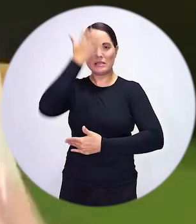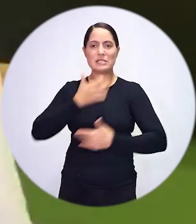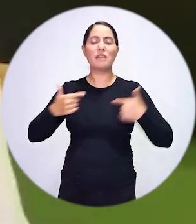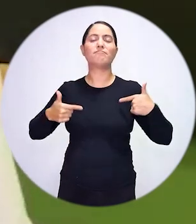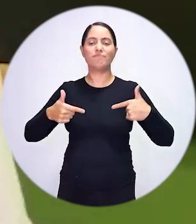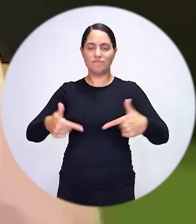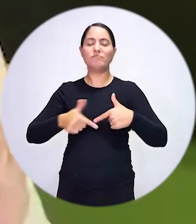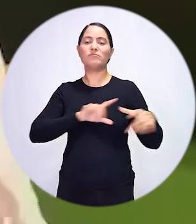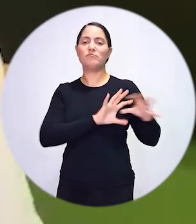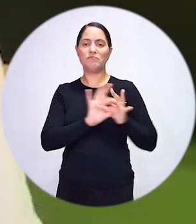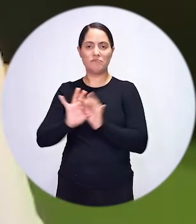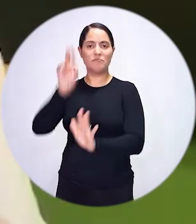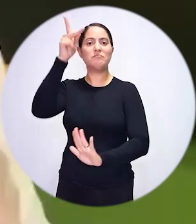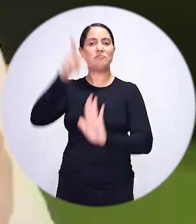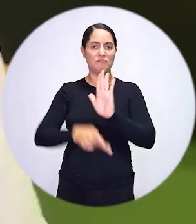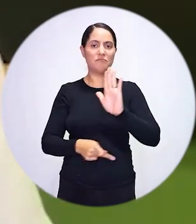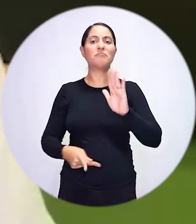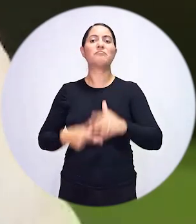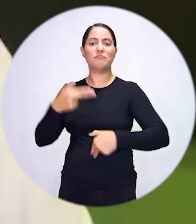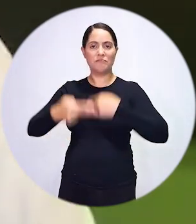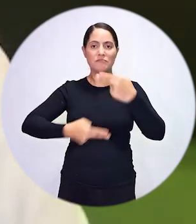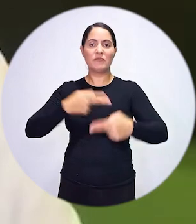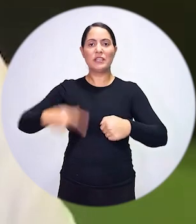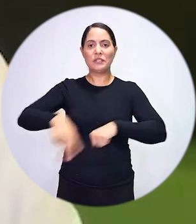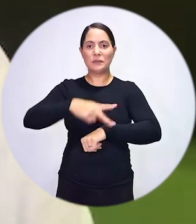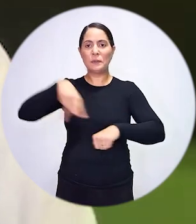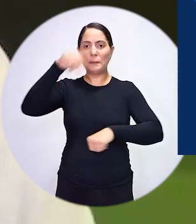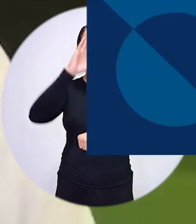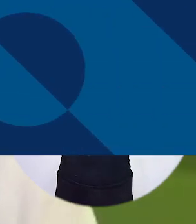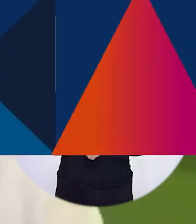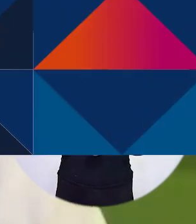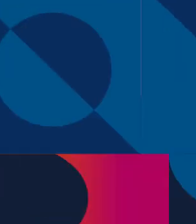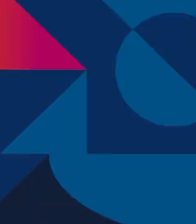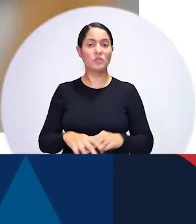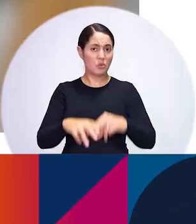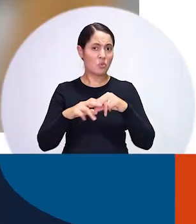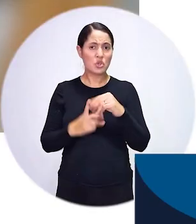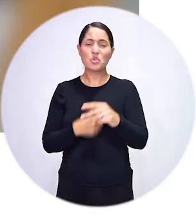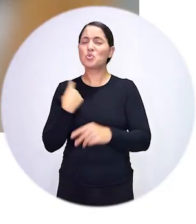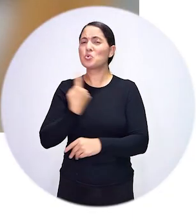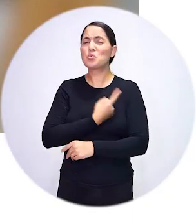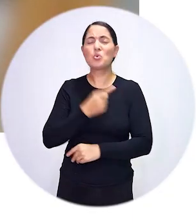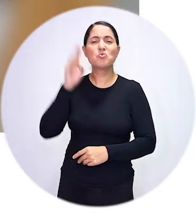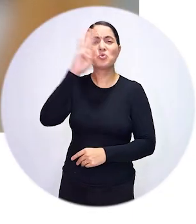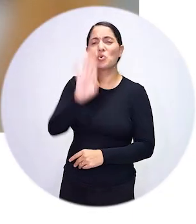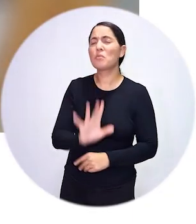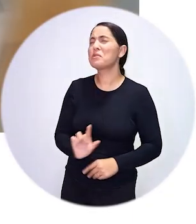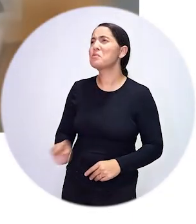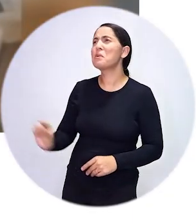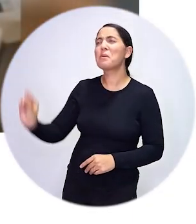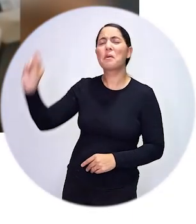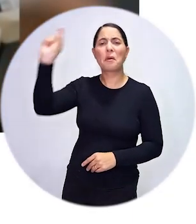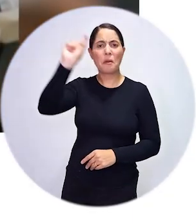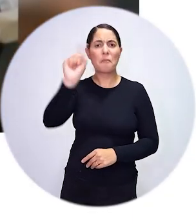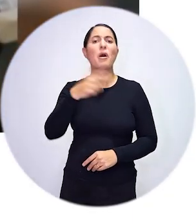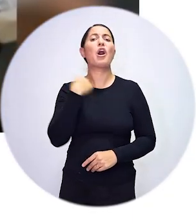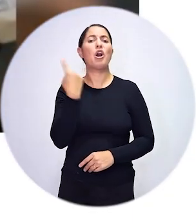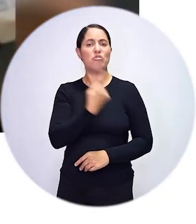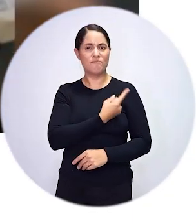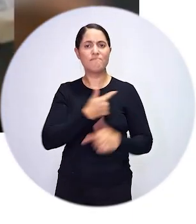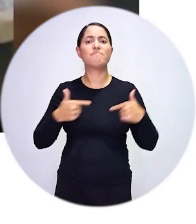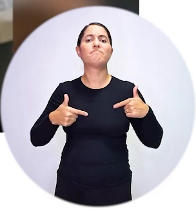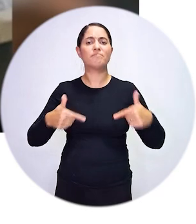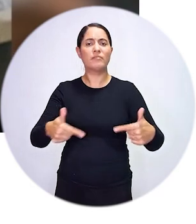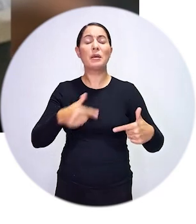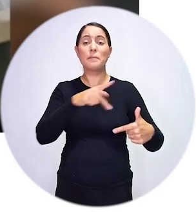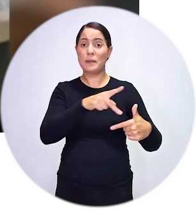no desenvolvimento sério do planejamento sucessório no país. E por isso, nós andamos por todas as regiões